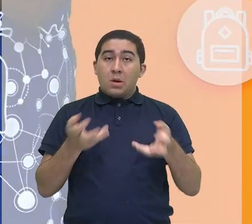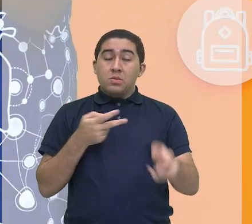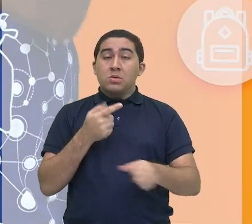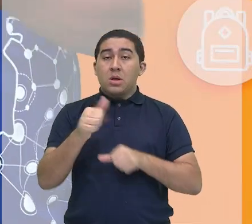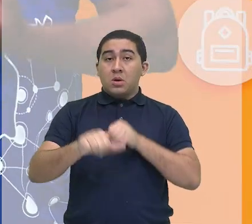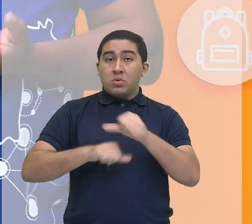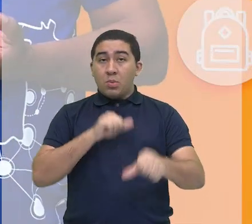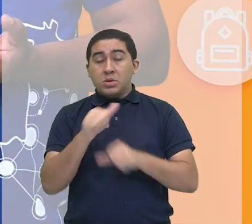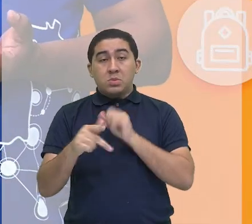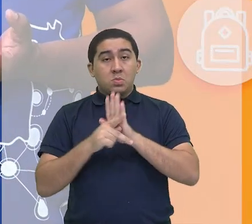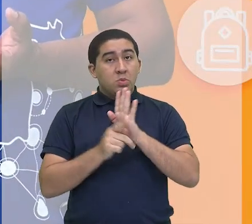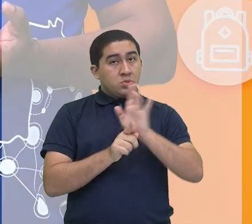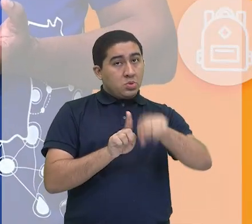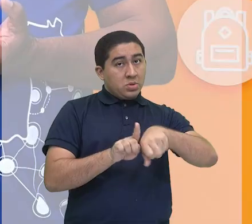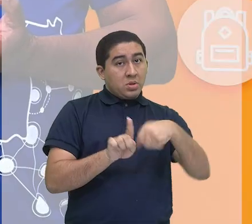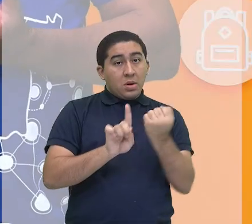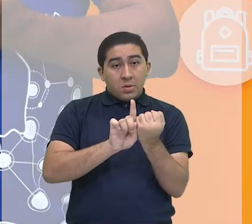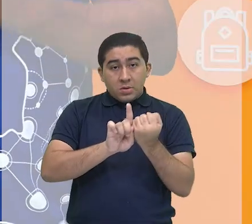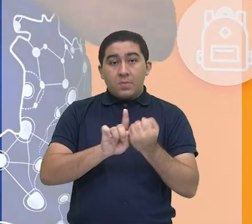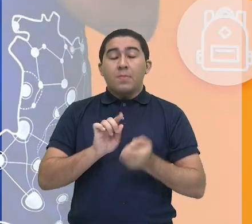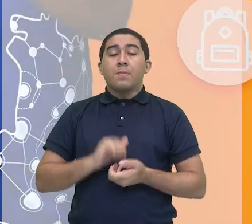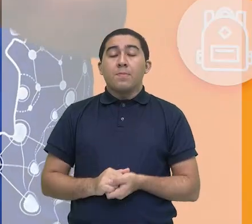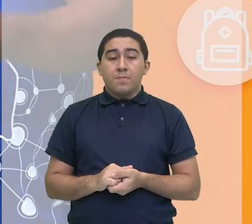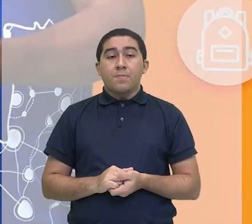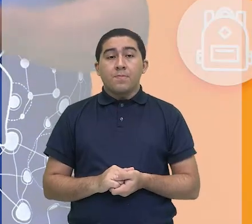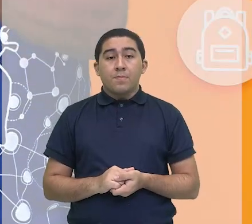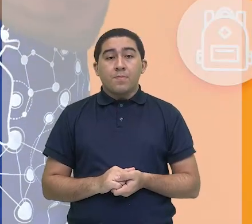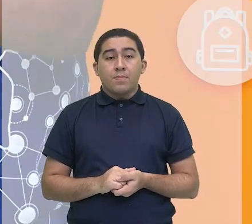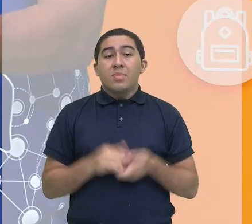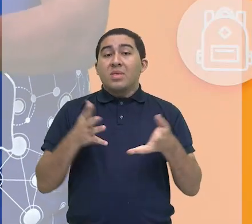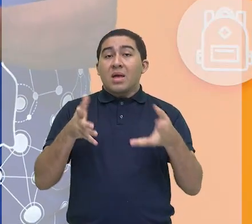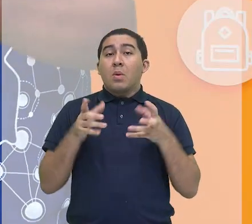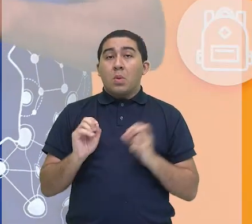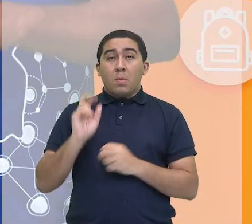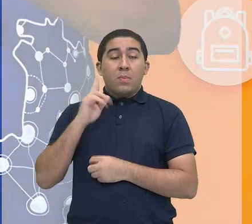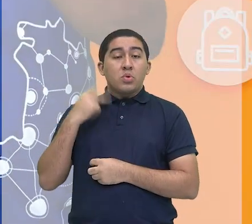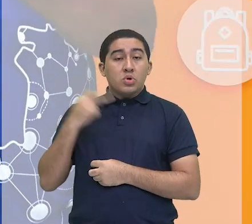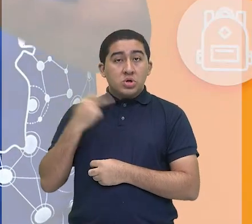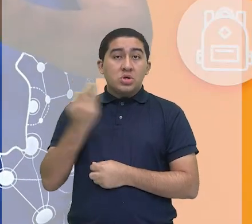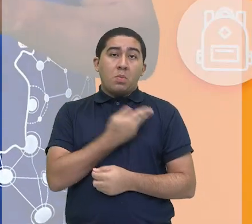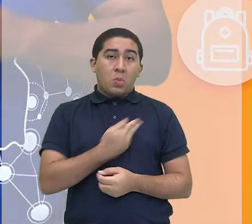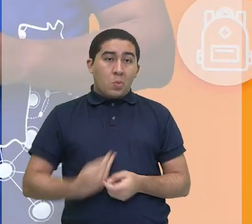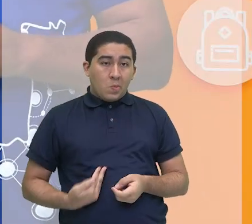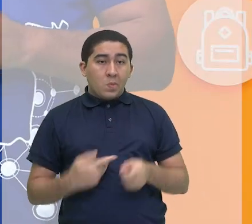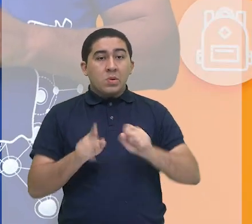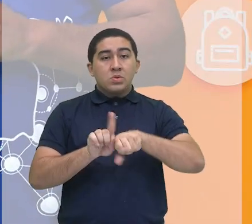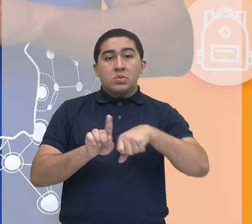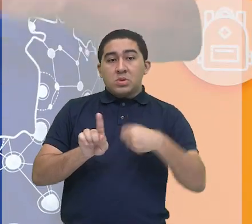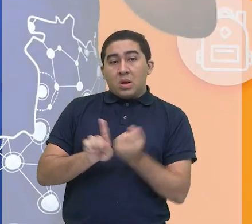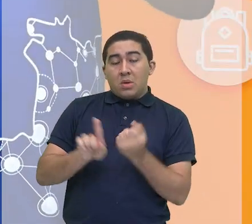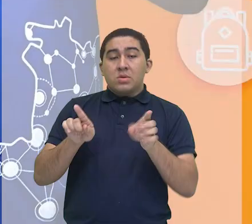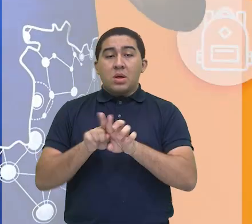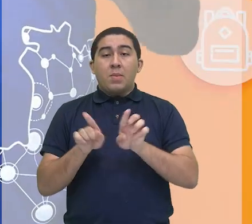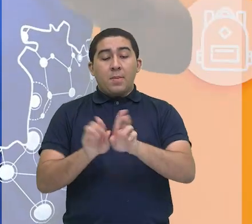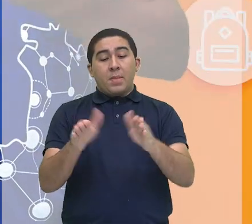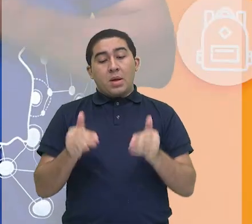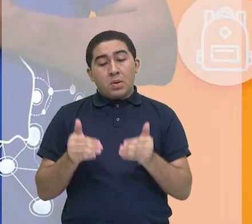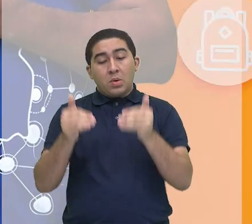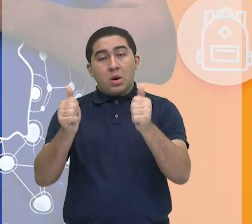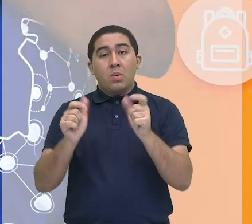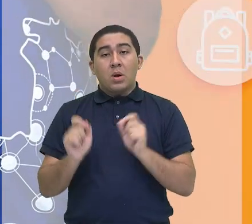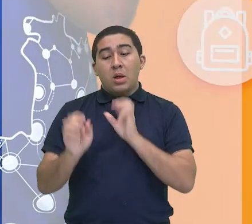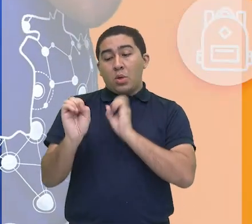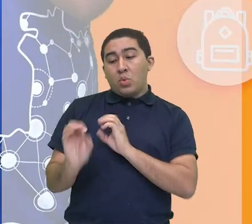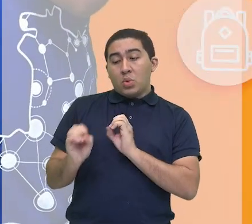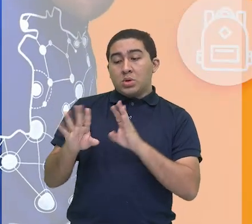no seio da sociedade, né? Para buscar políticas públicas, políticas sociais, para melhorar a educação